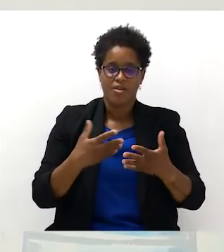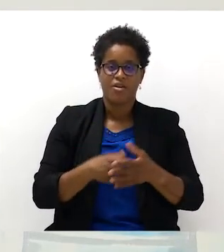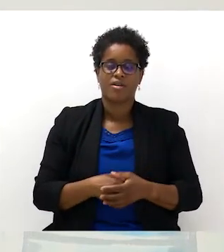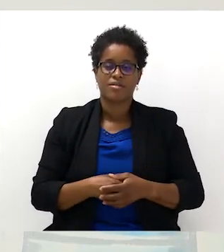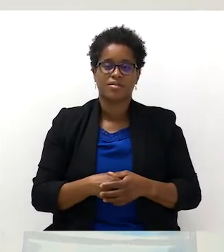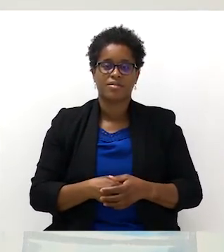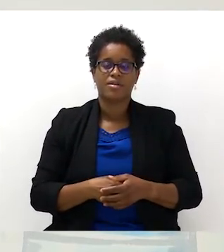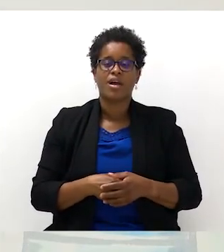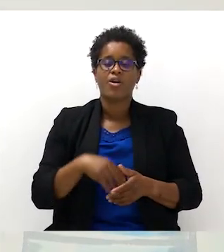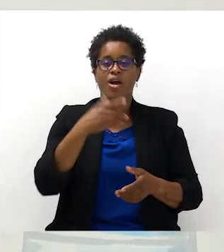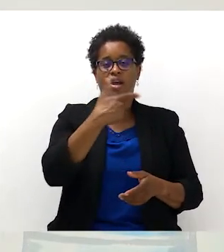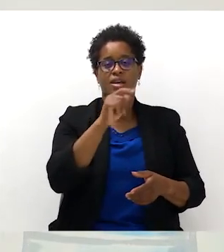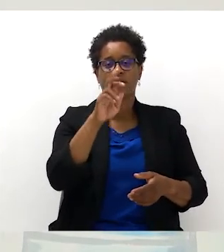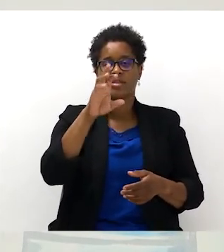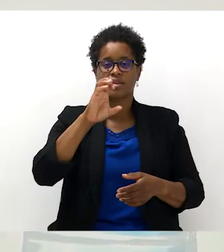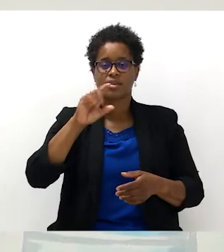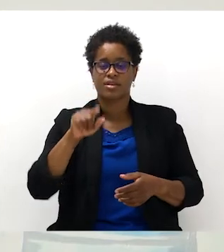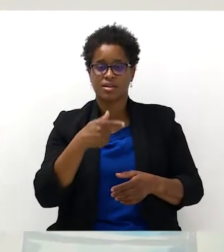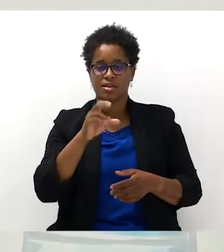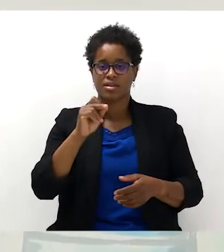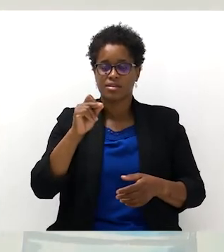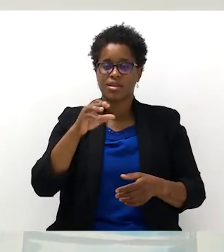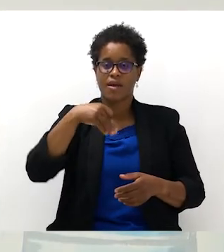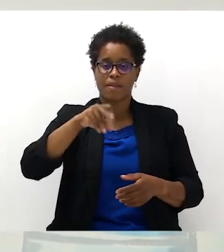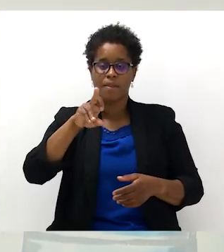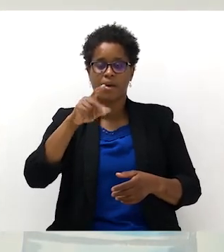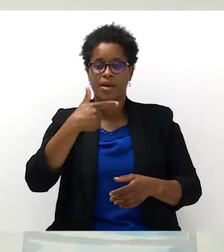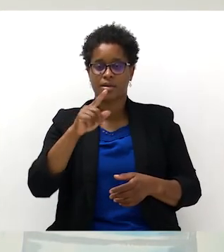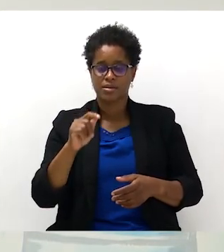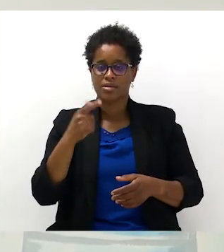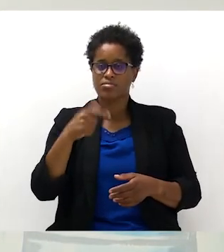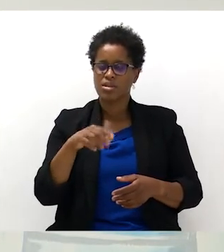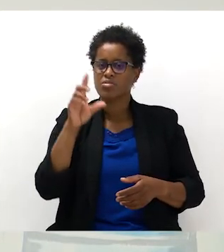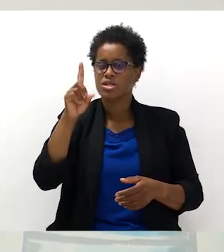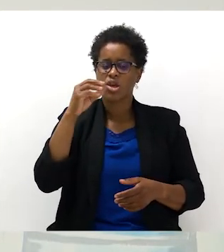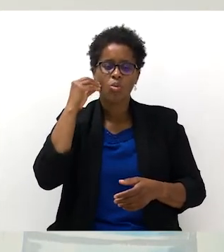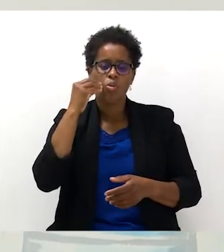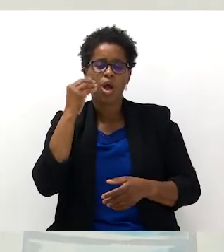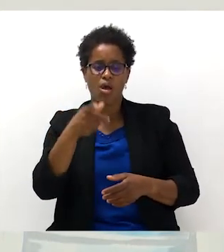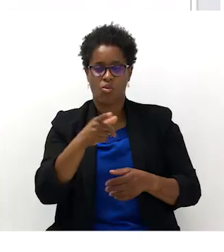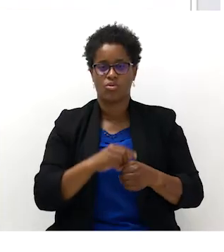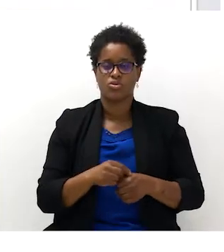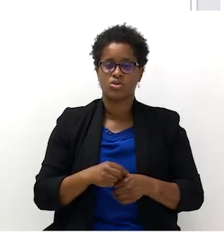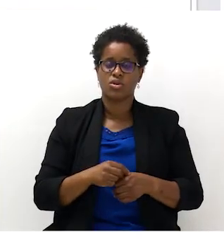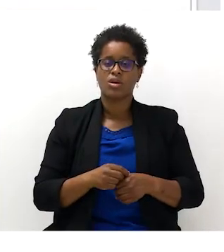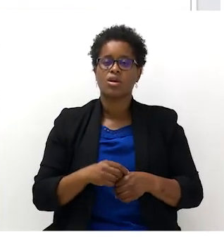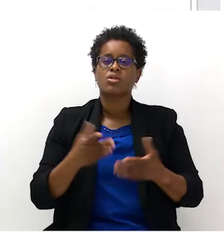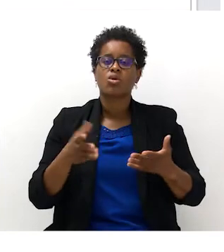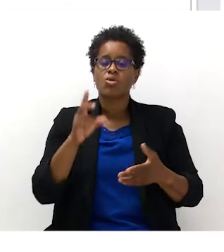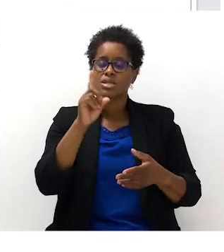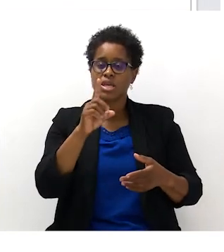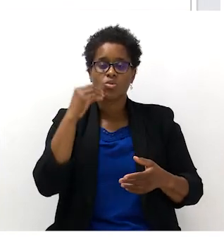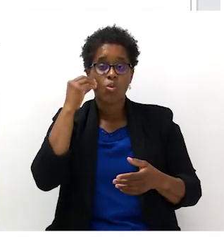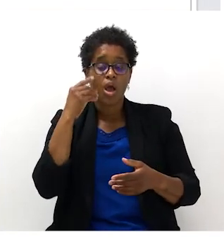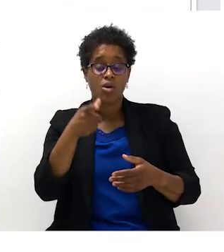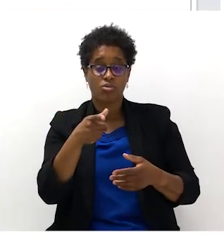a terça parte. Temos quantos morangos? Temos 6 morangos. Com 6